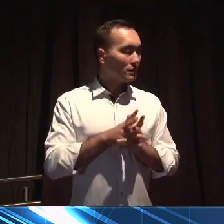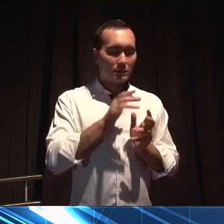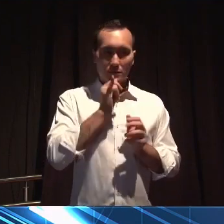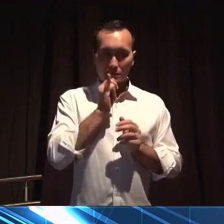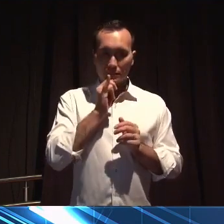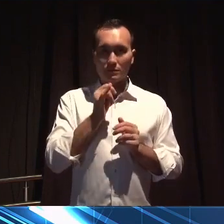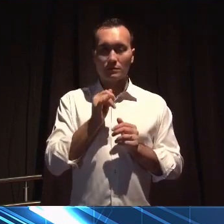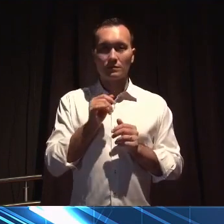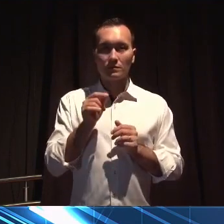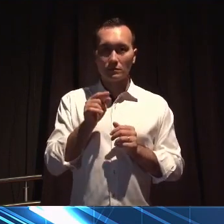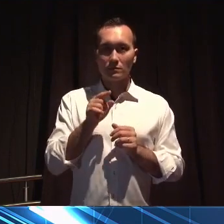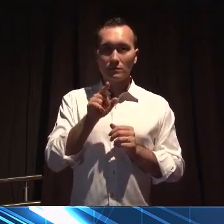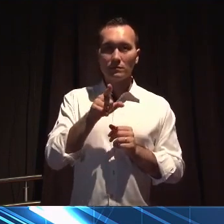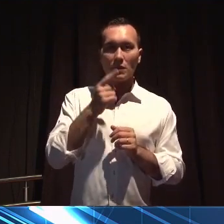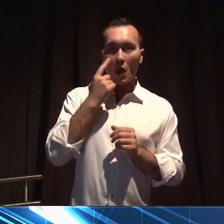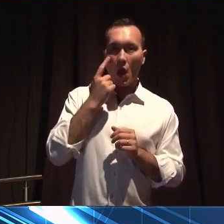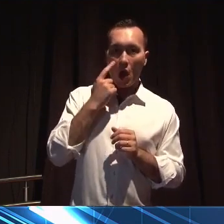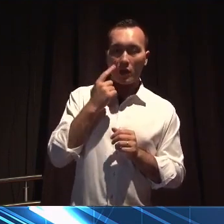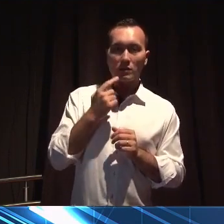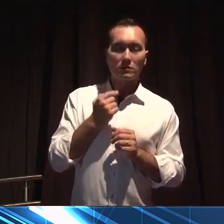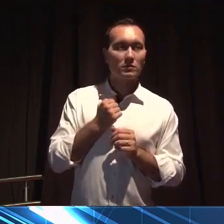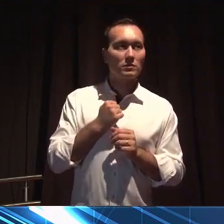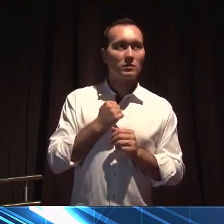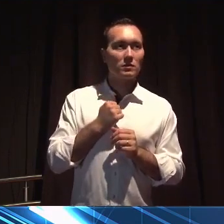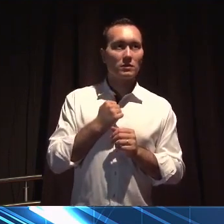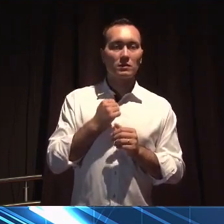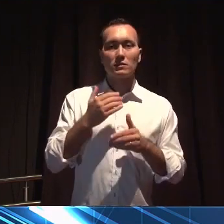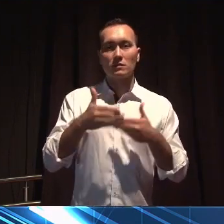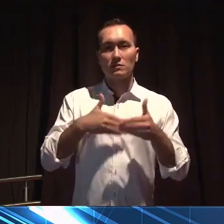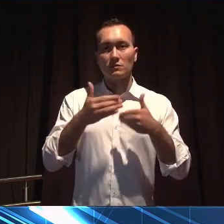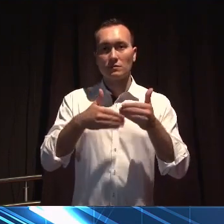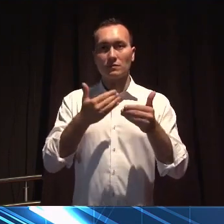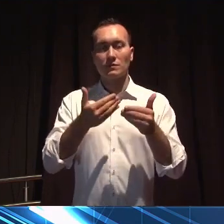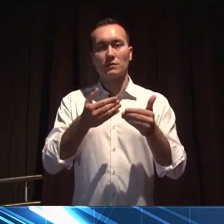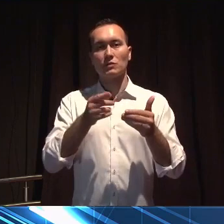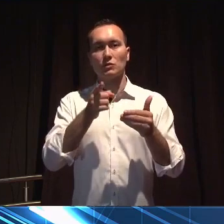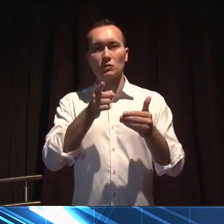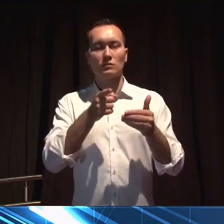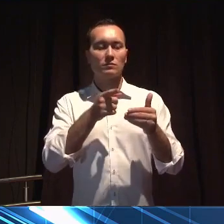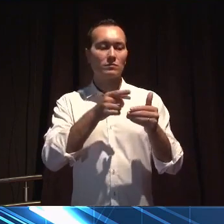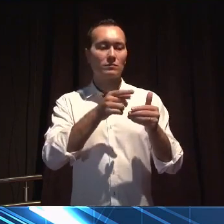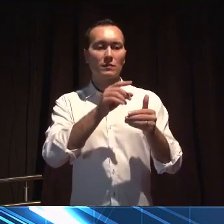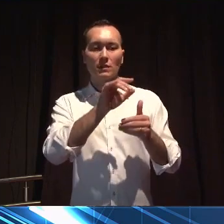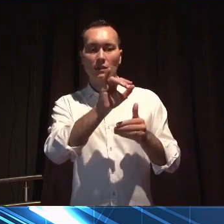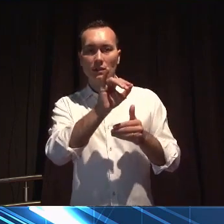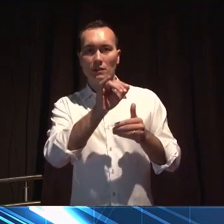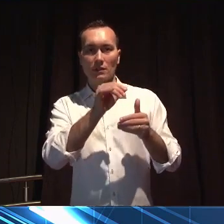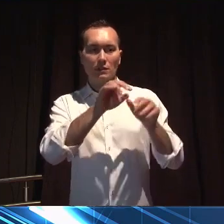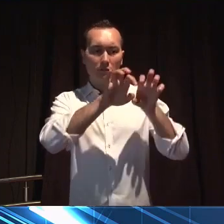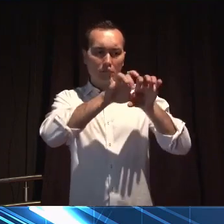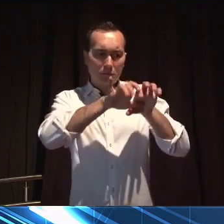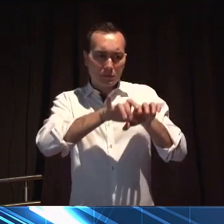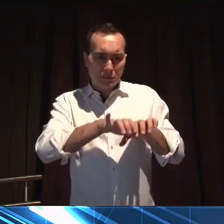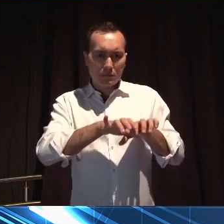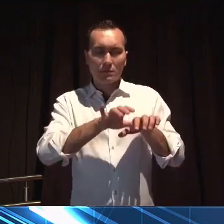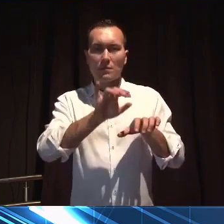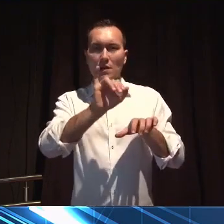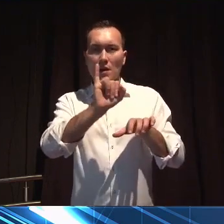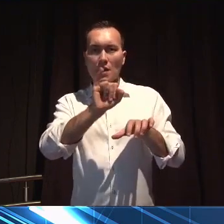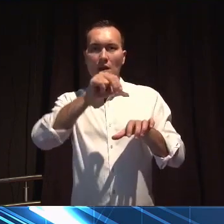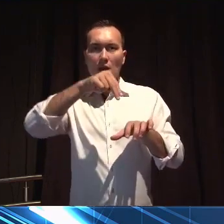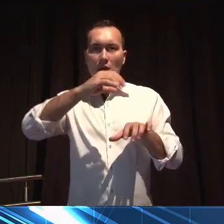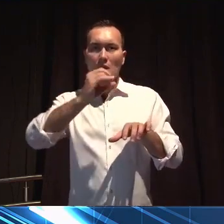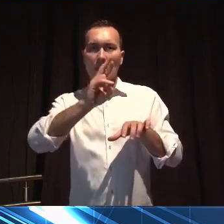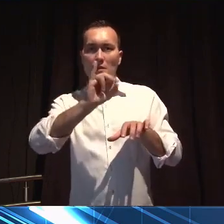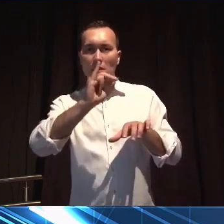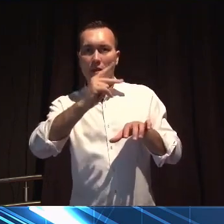limitação ali, né, que é a parte de tu ter que encriptar coisas e tal, que são, na maioria das vezes, CPU